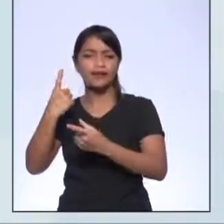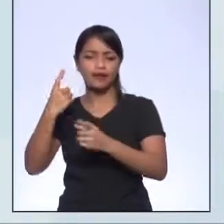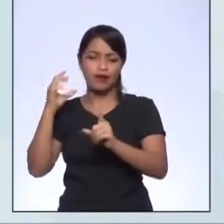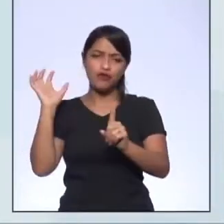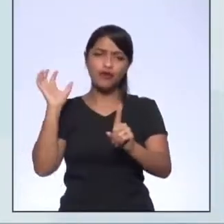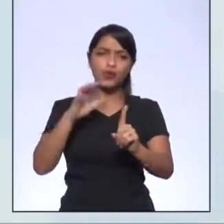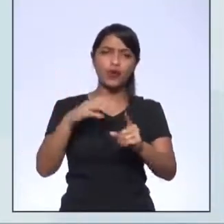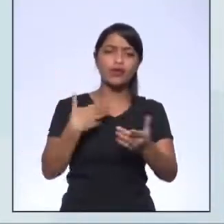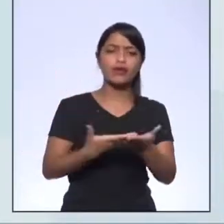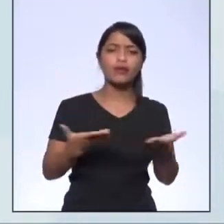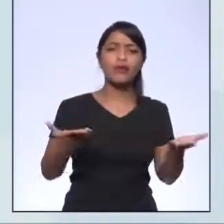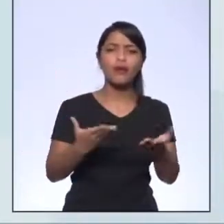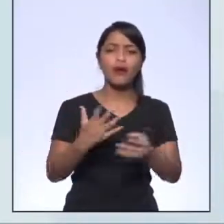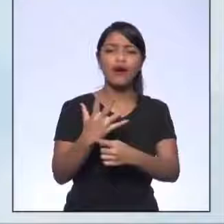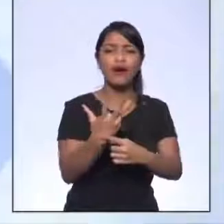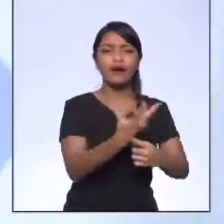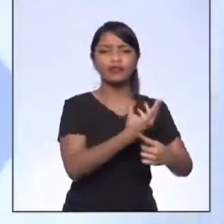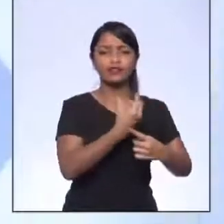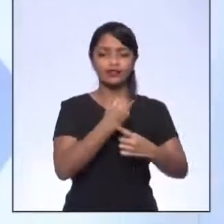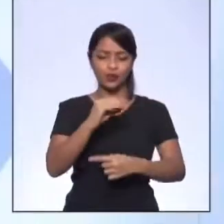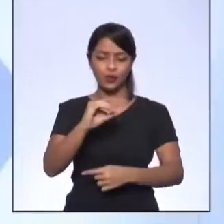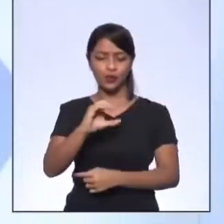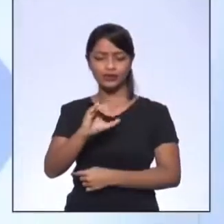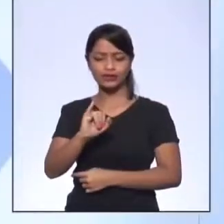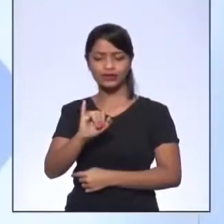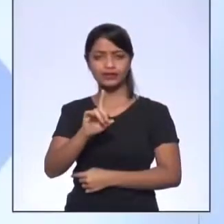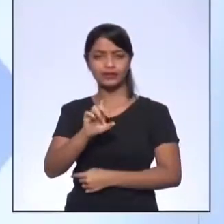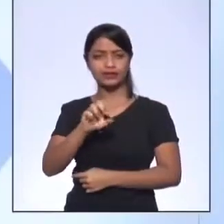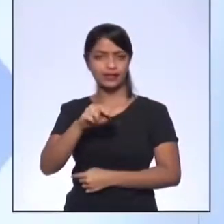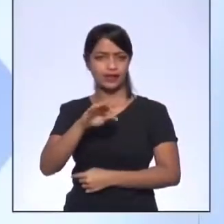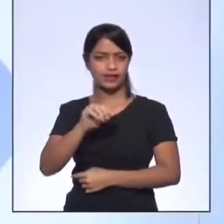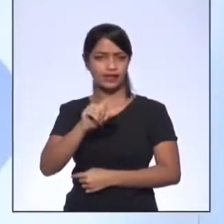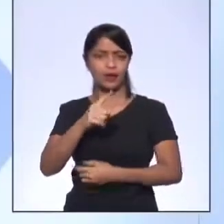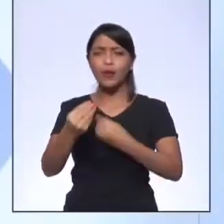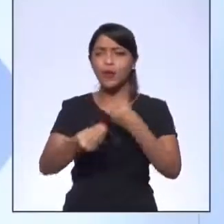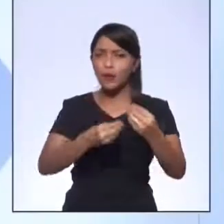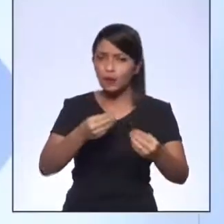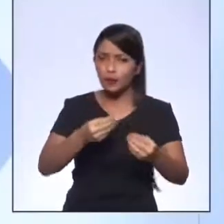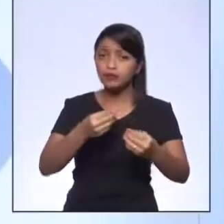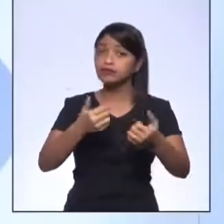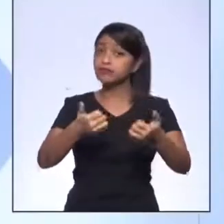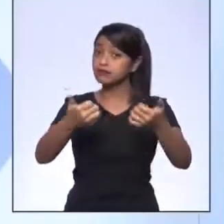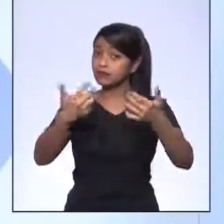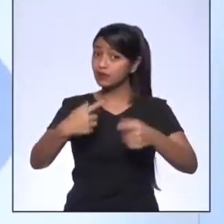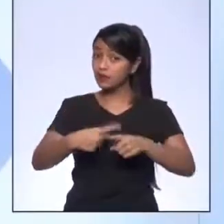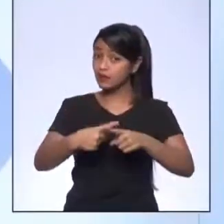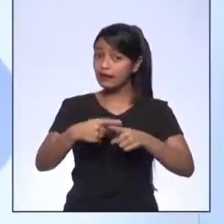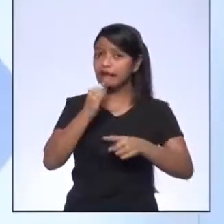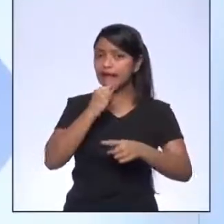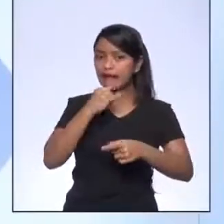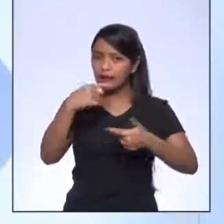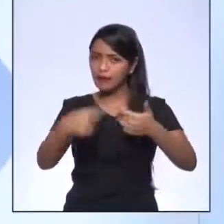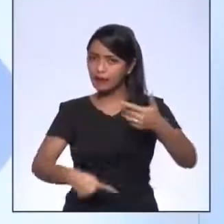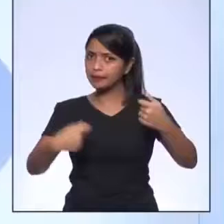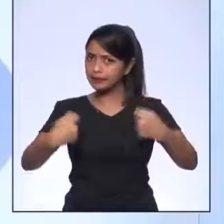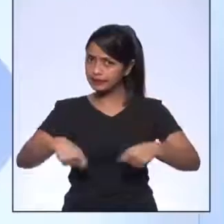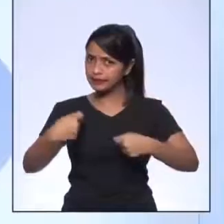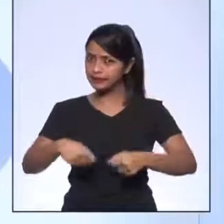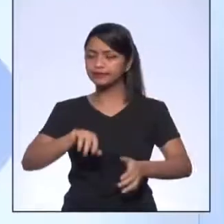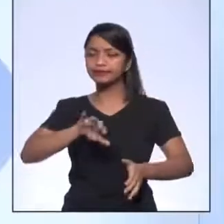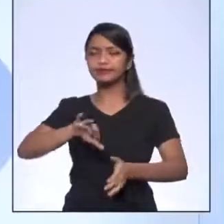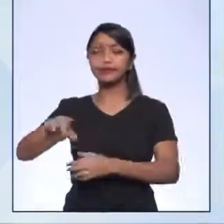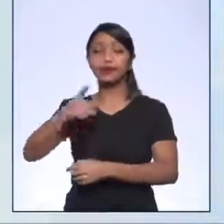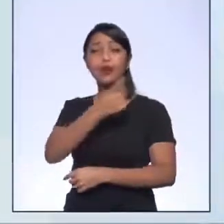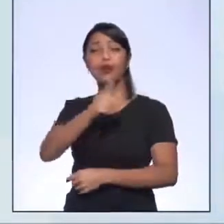dando exemplos. E, por último, uma parte que nós gostamos muito da nossa aula, que é